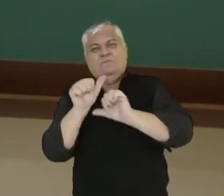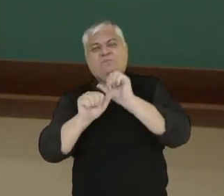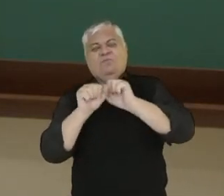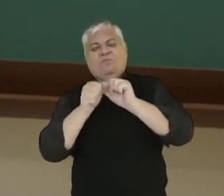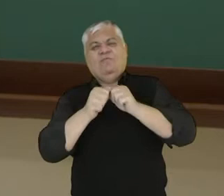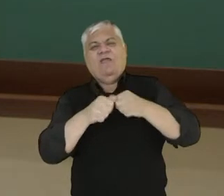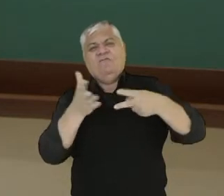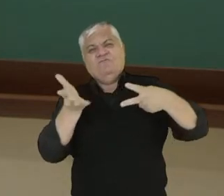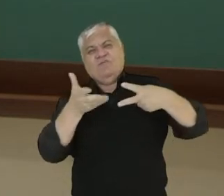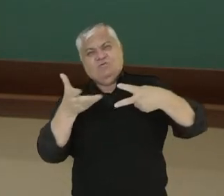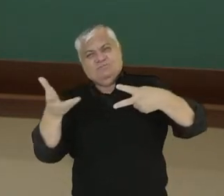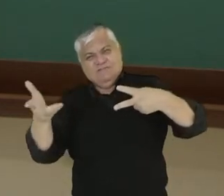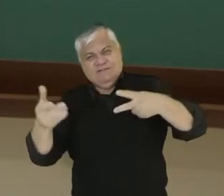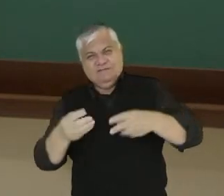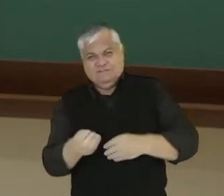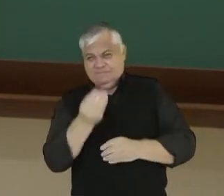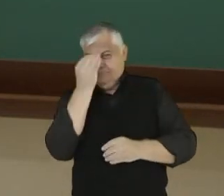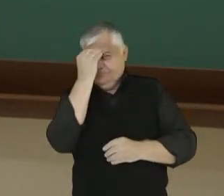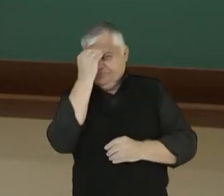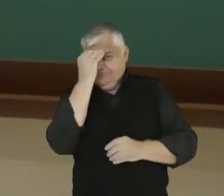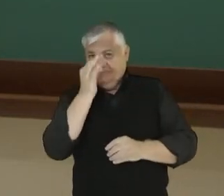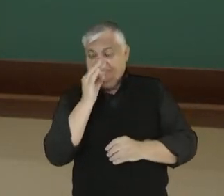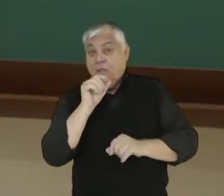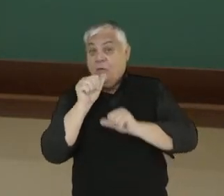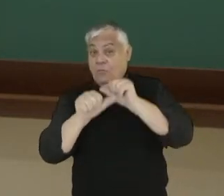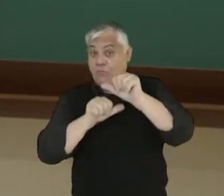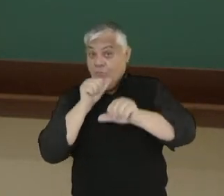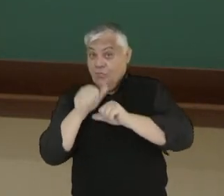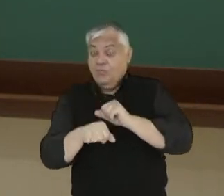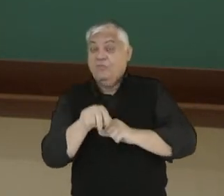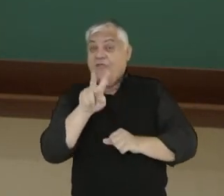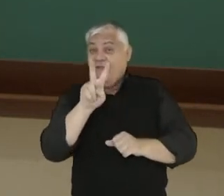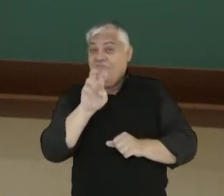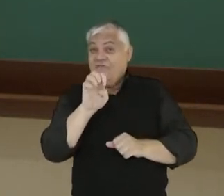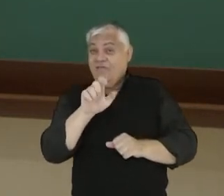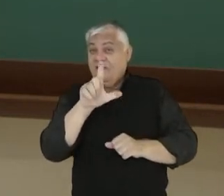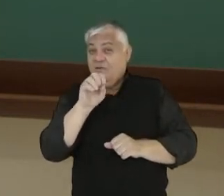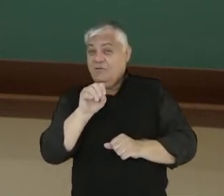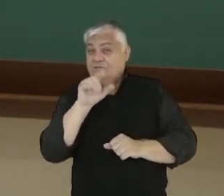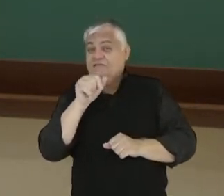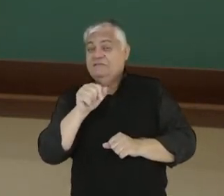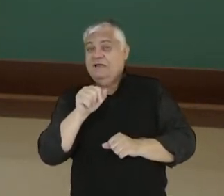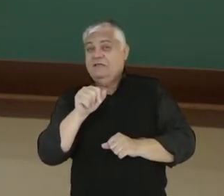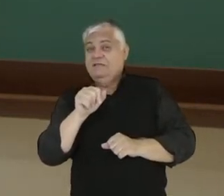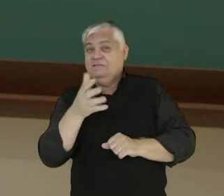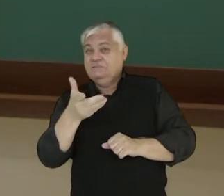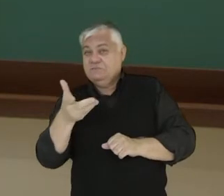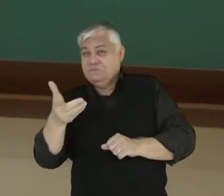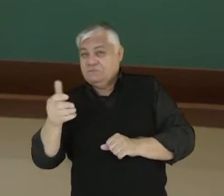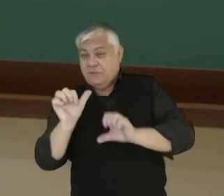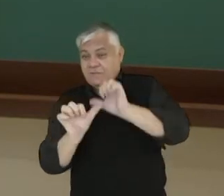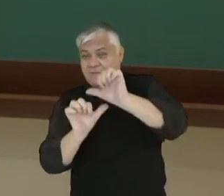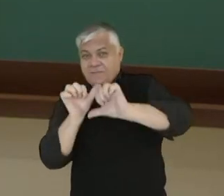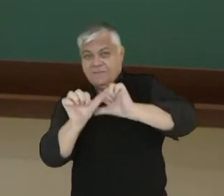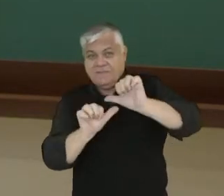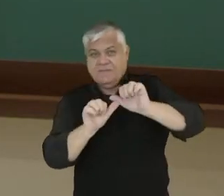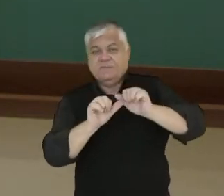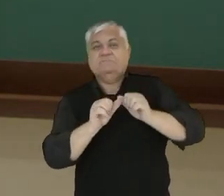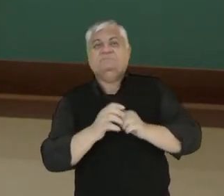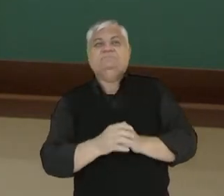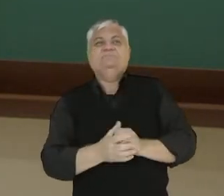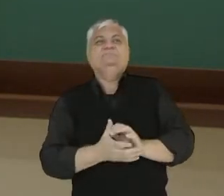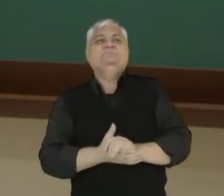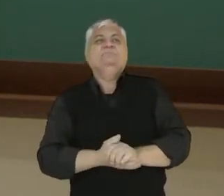velocidade. Então não esqueça disso, cara estudante. A refração, a principal característica da refração é a alteração na